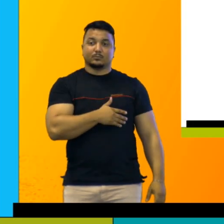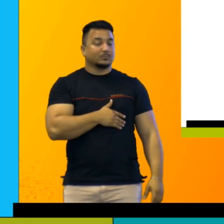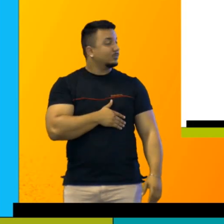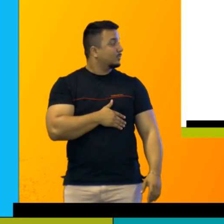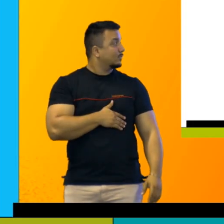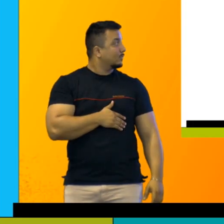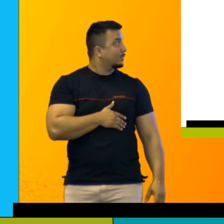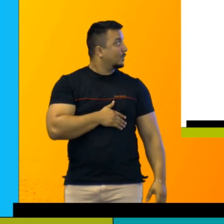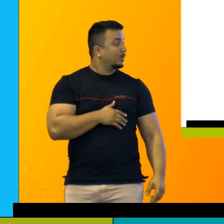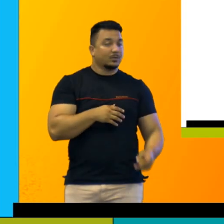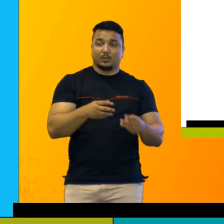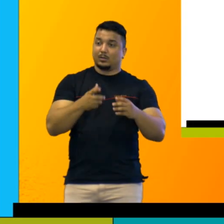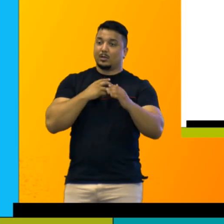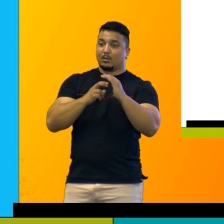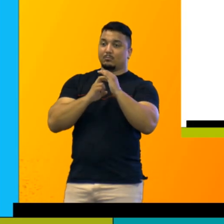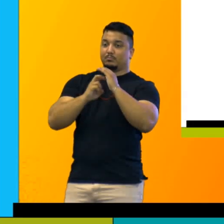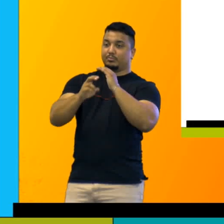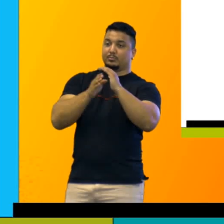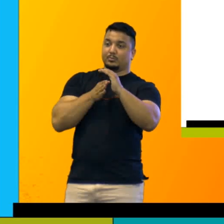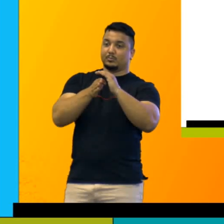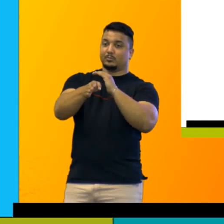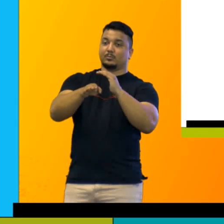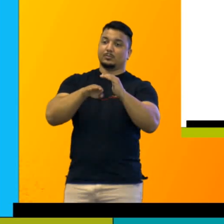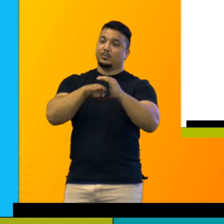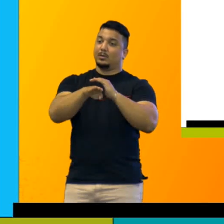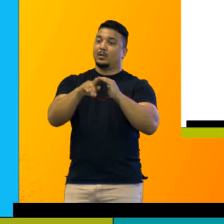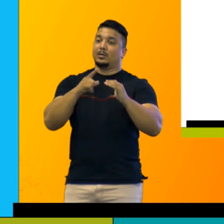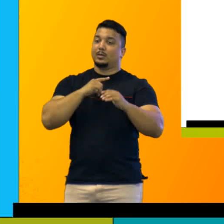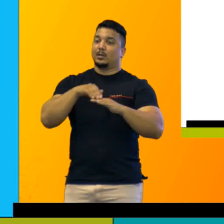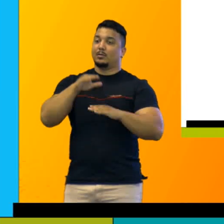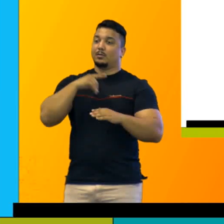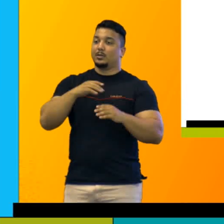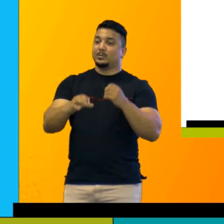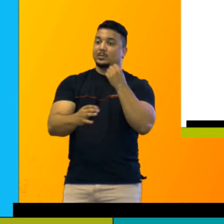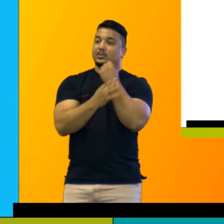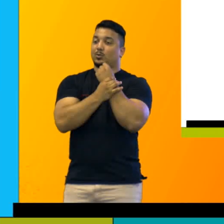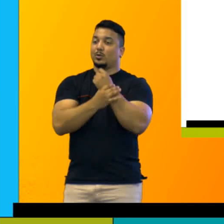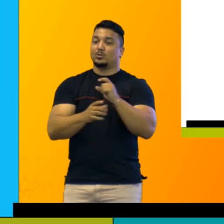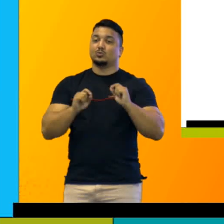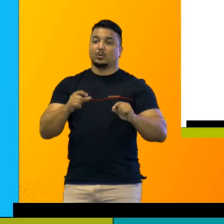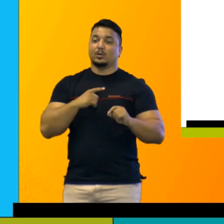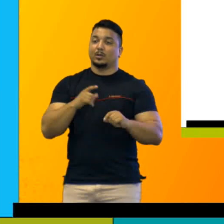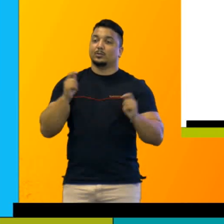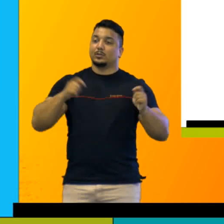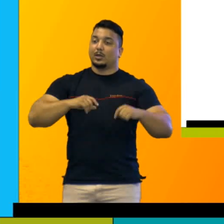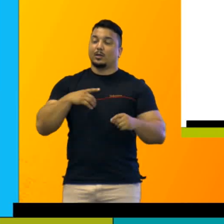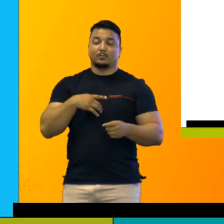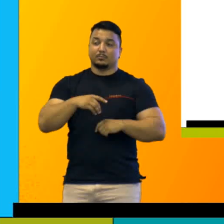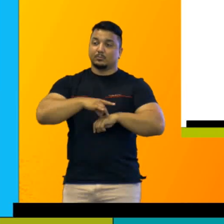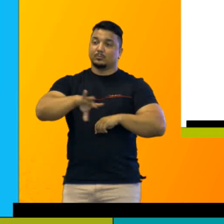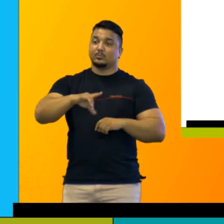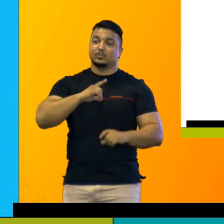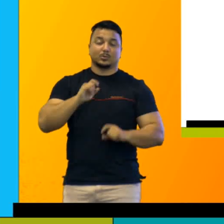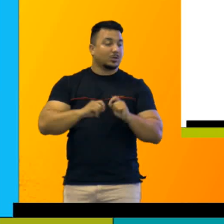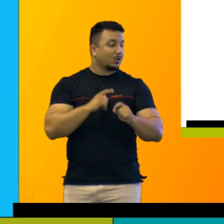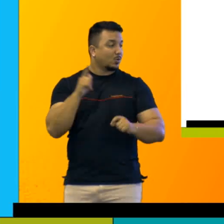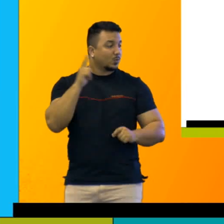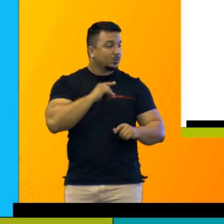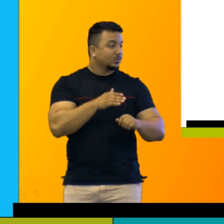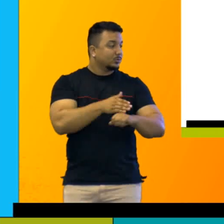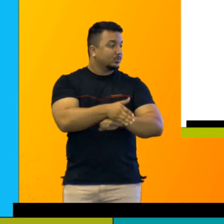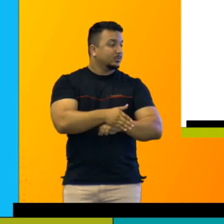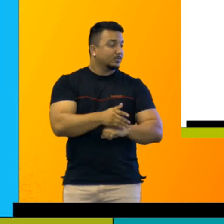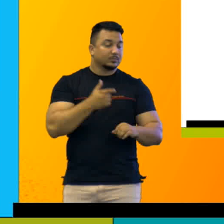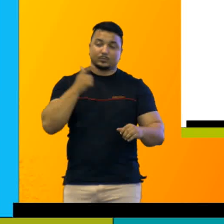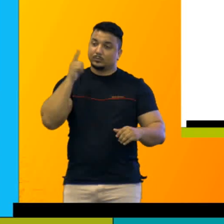no túnel. Vamos para a pergunta. A margem de segurança recomendada para que um veículo passe sob